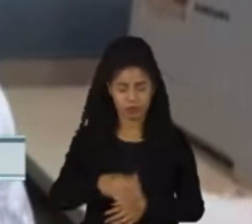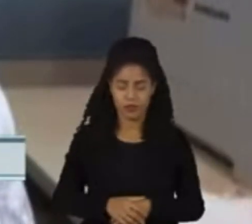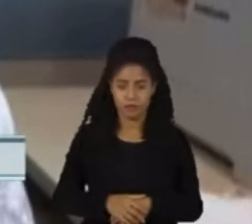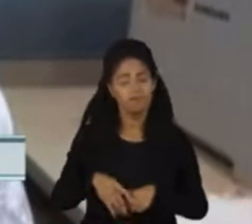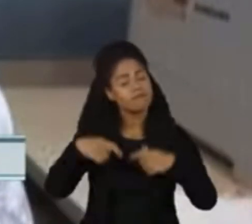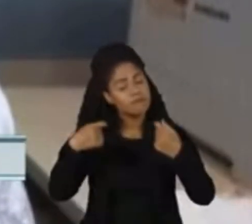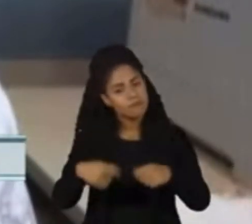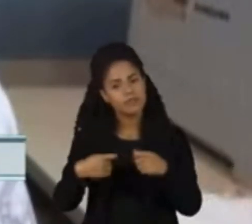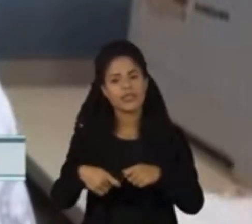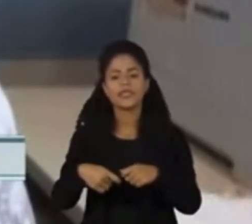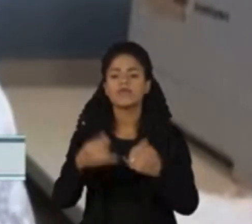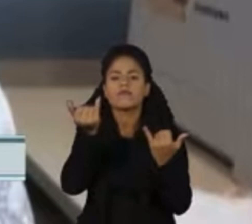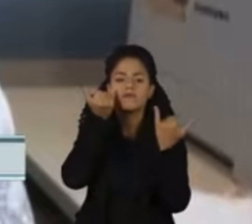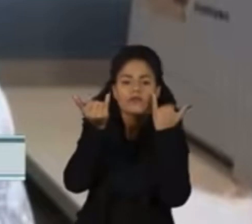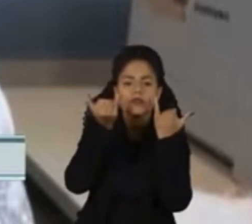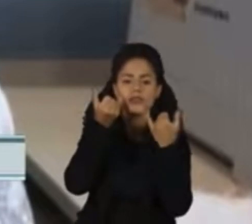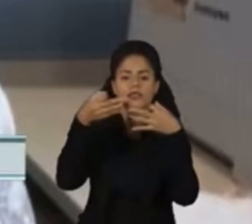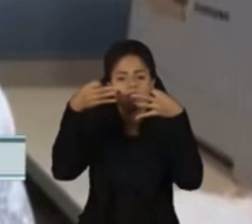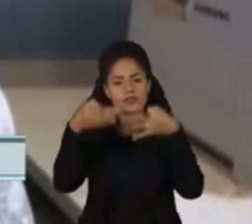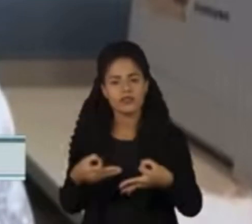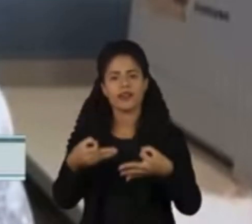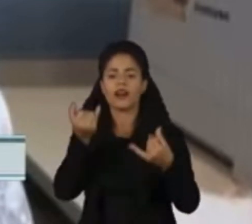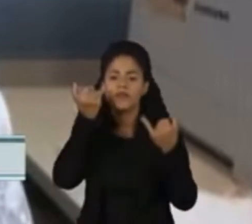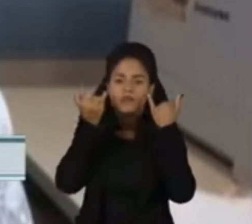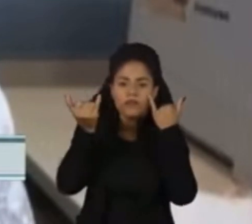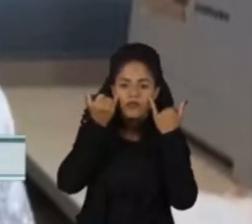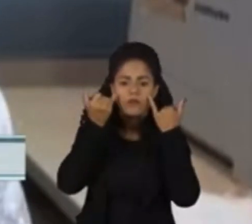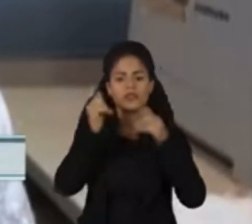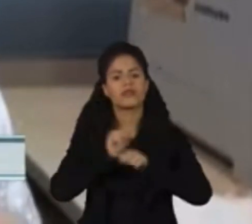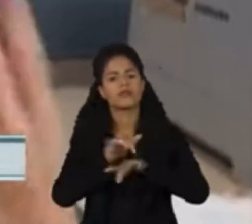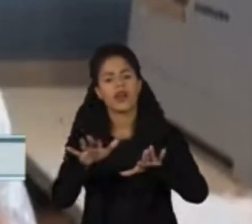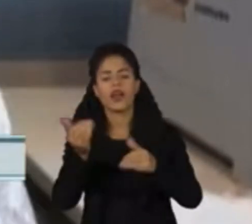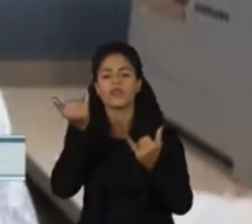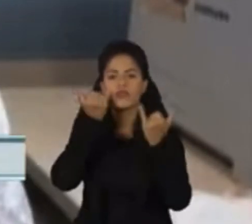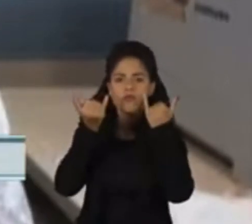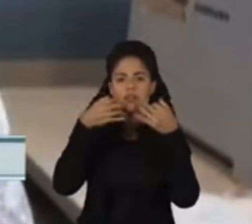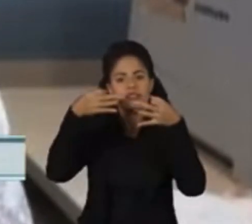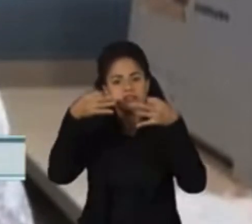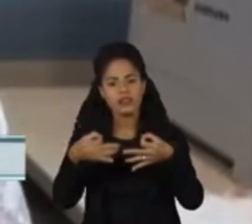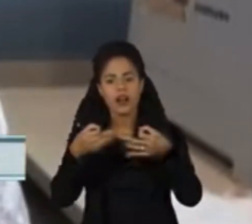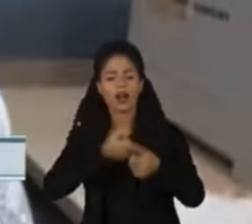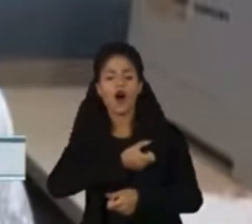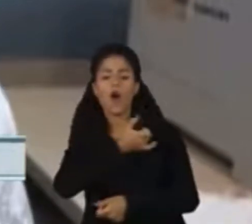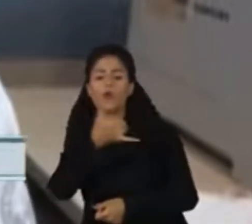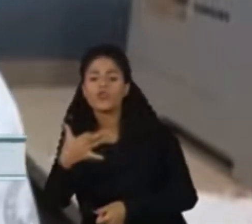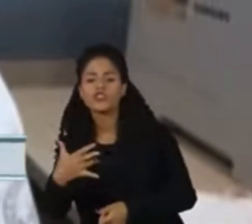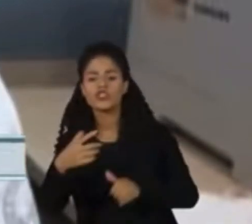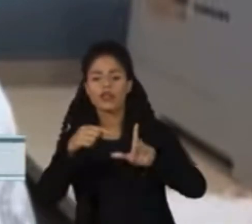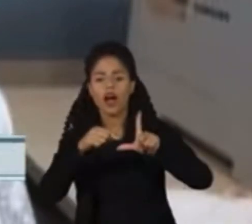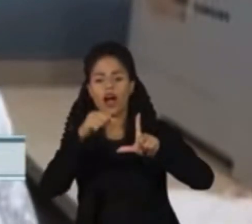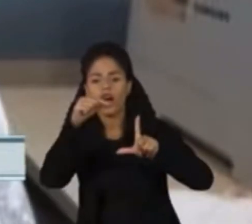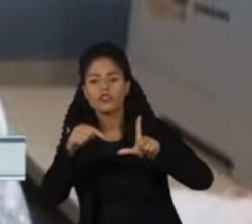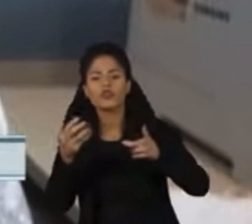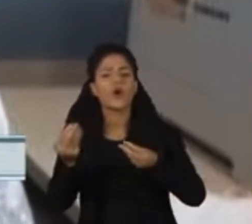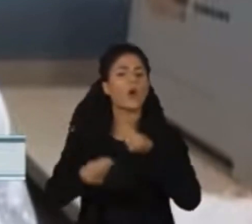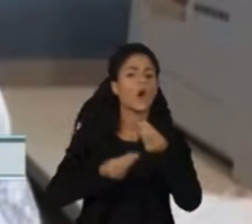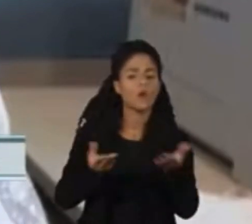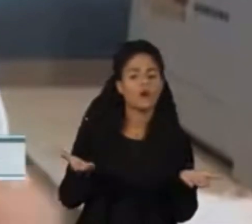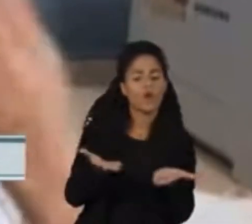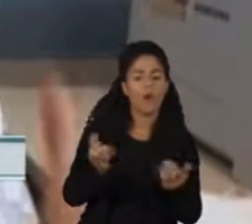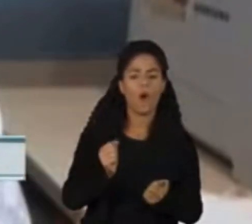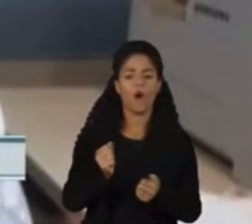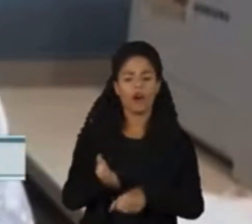o papel da informação né passando sempre né os dados estatísticos mostrando como que era antes como que tá agora